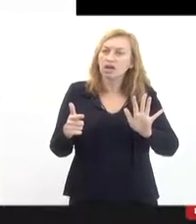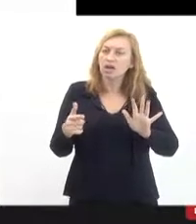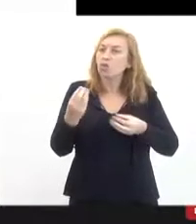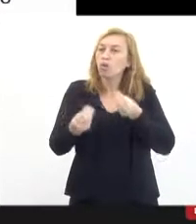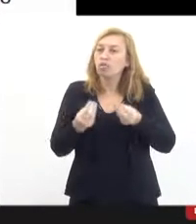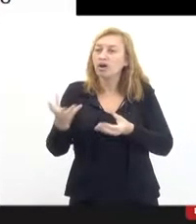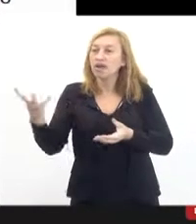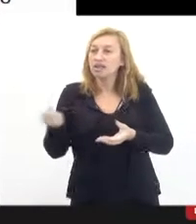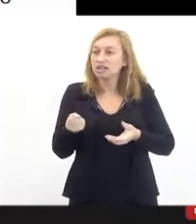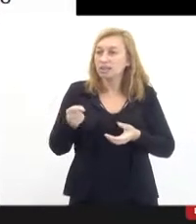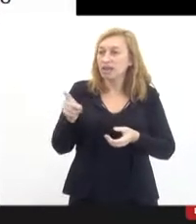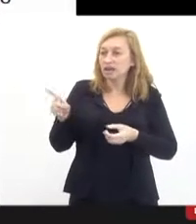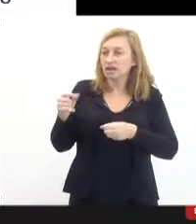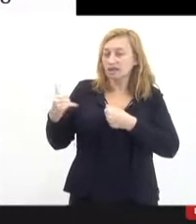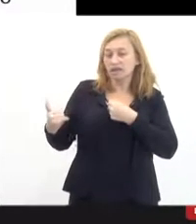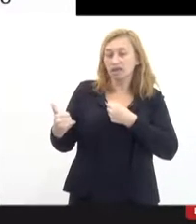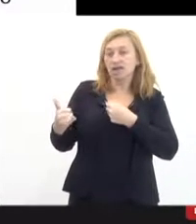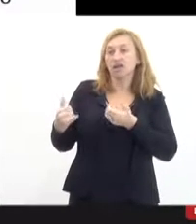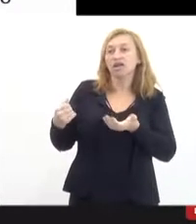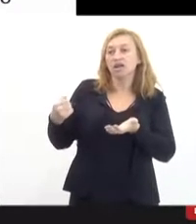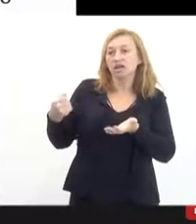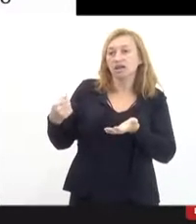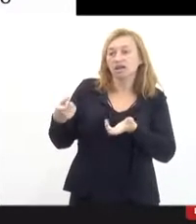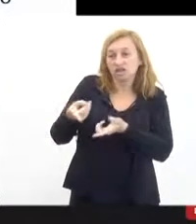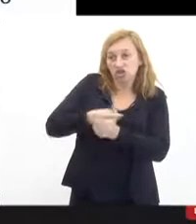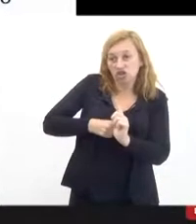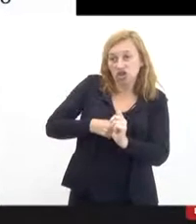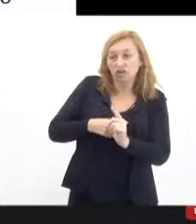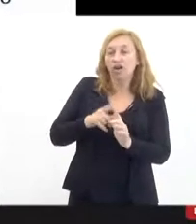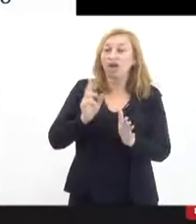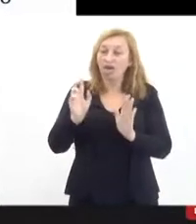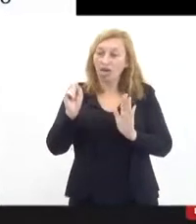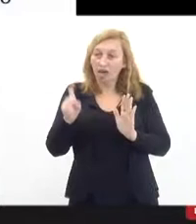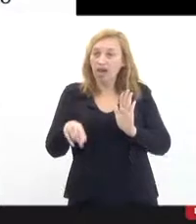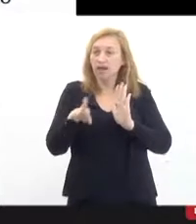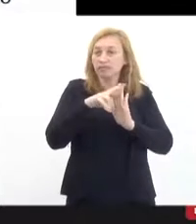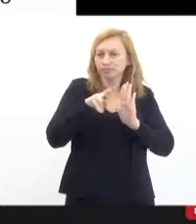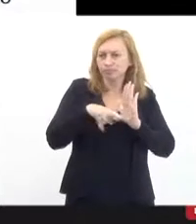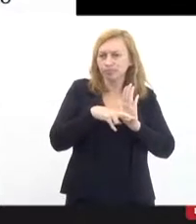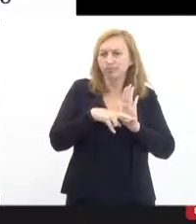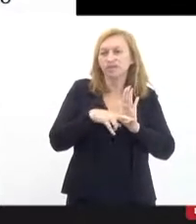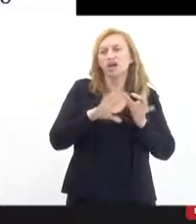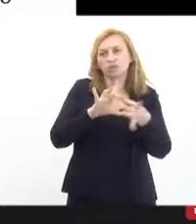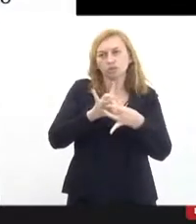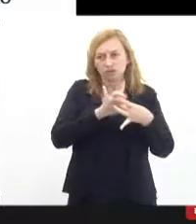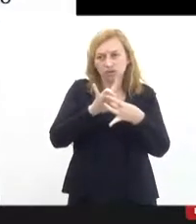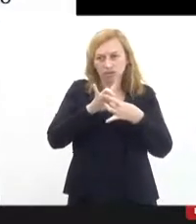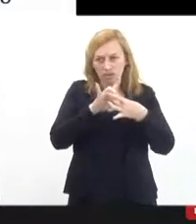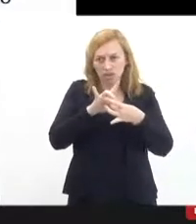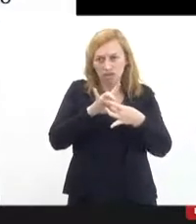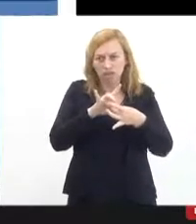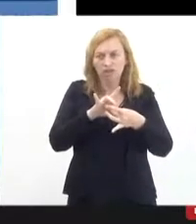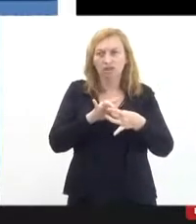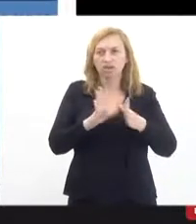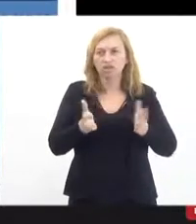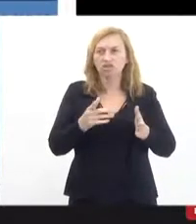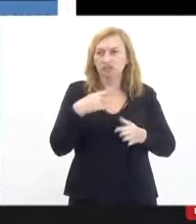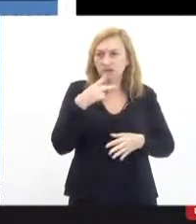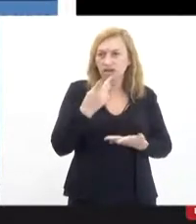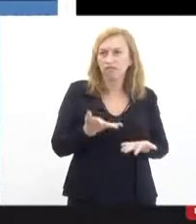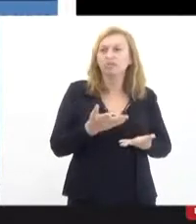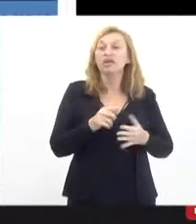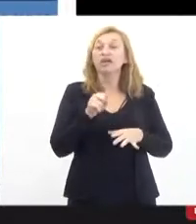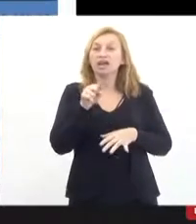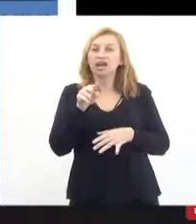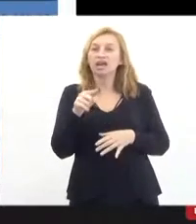crédito. Essa é a norma da União, né, que identificou, estabeleceu os ratings. Né, e aqui